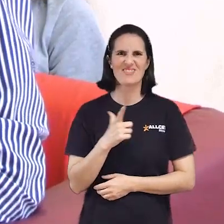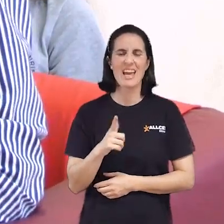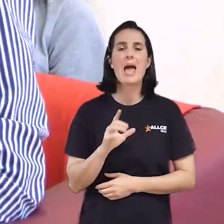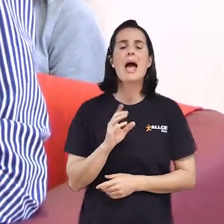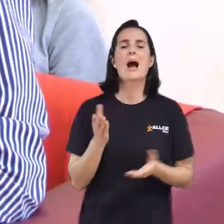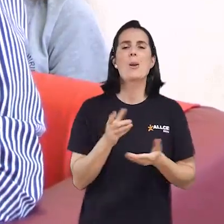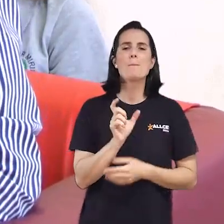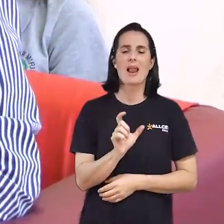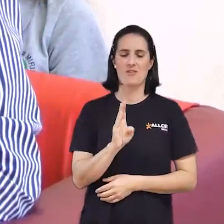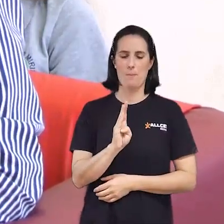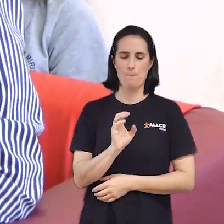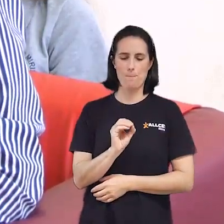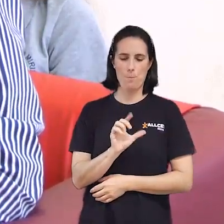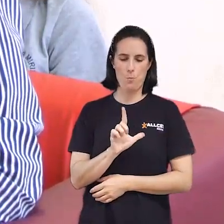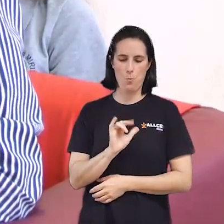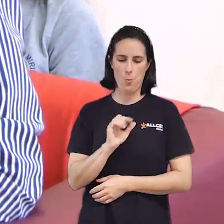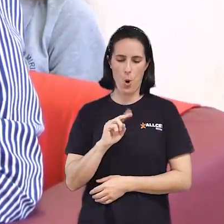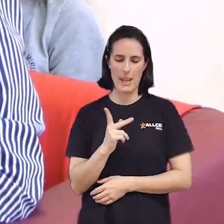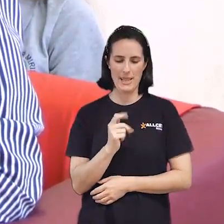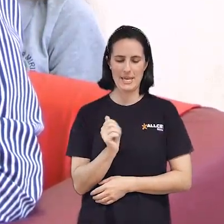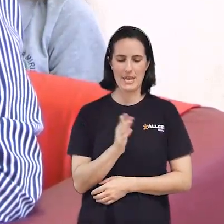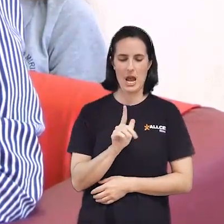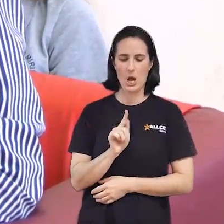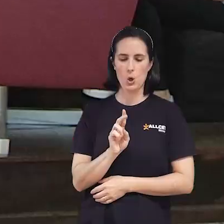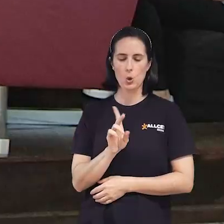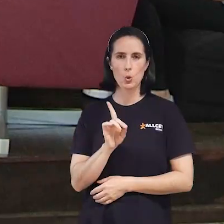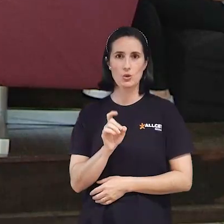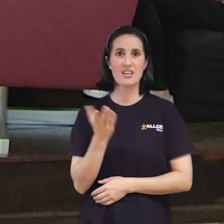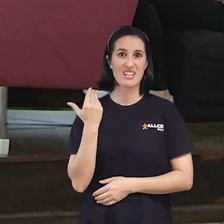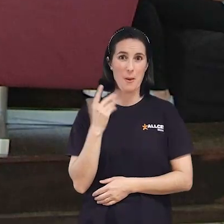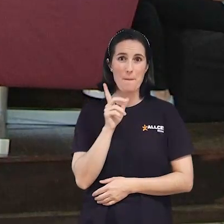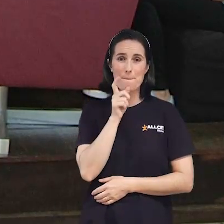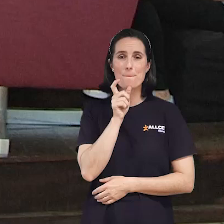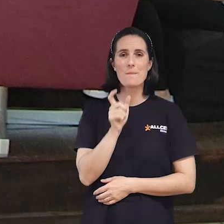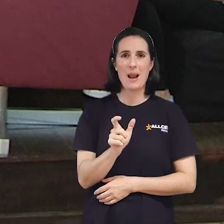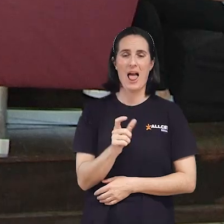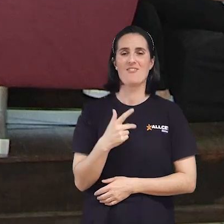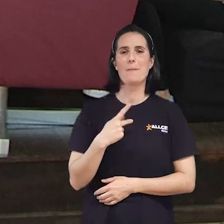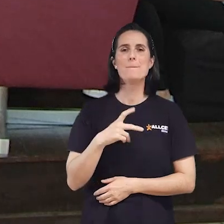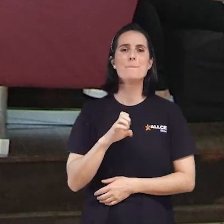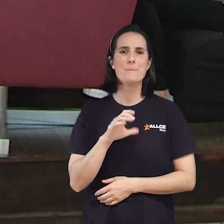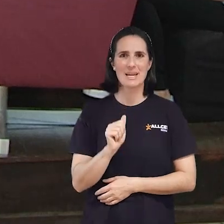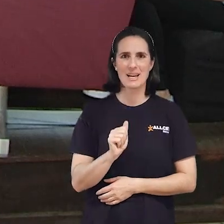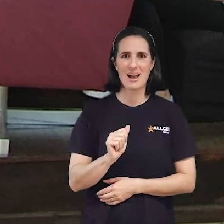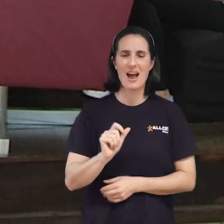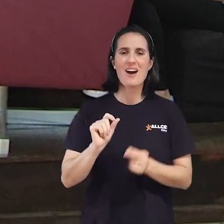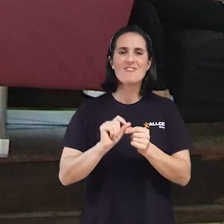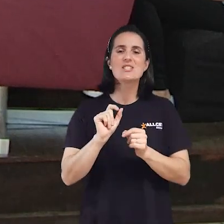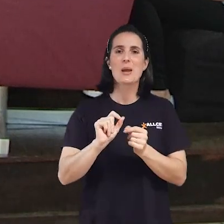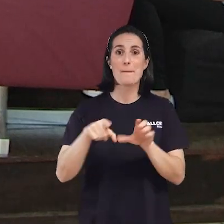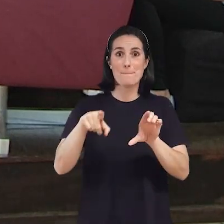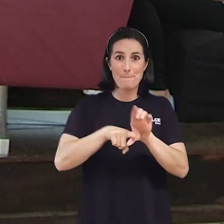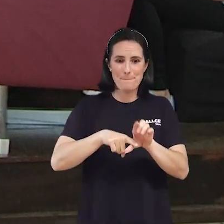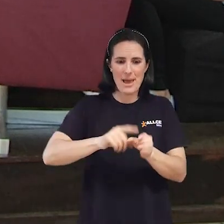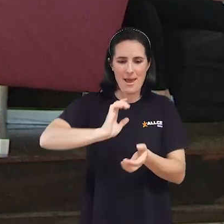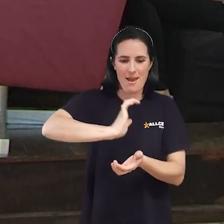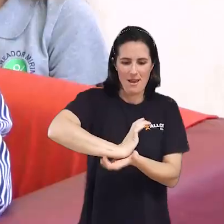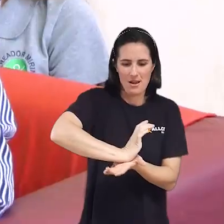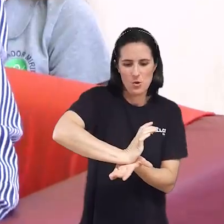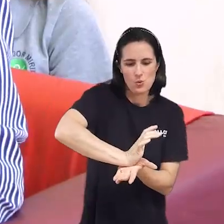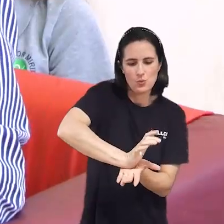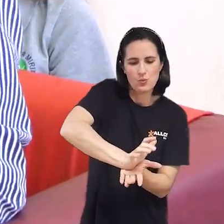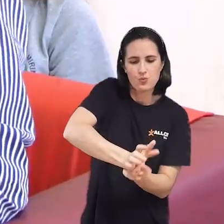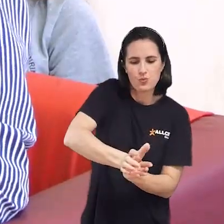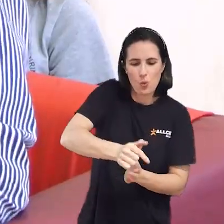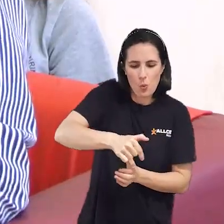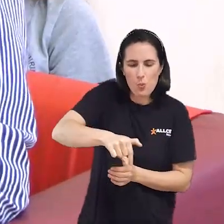jogar... Eu acho que hoje não existe mais essa palavra peca, né? Era gude. Bolinha de gude. Bolinha hoje. de gude, mas antigamente era peca que a gente jogava.